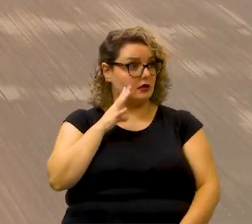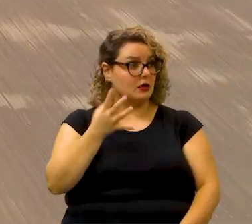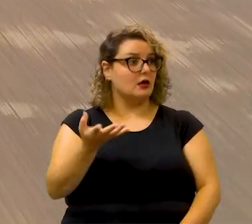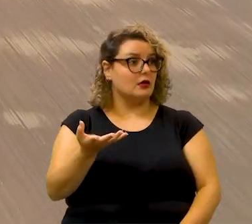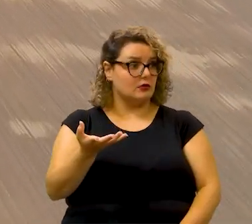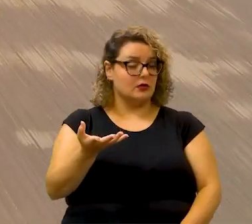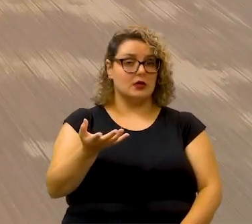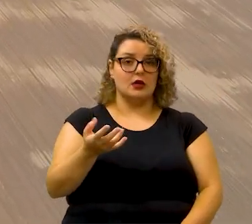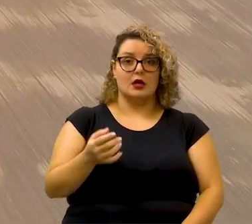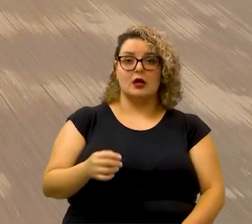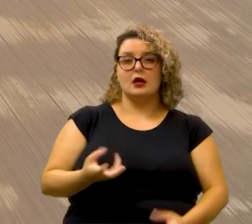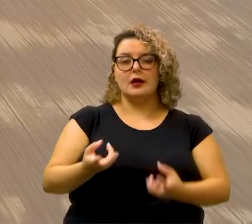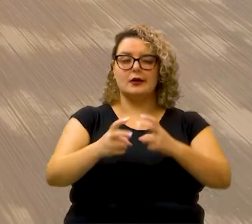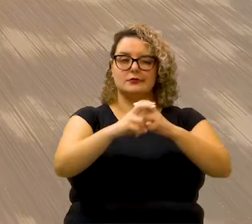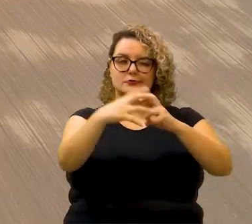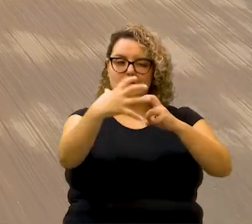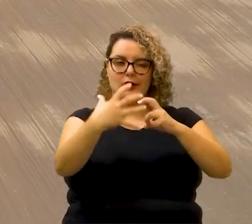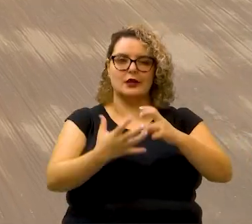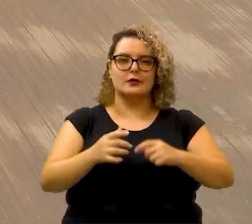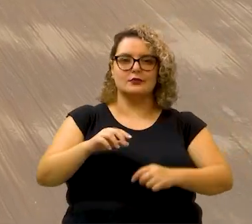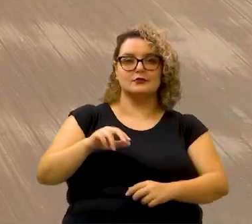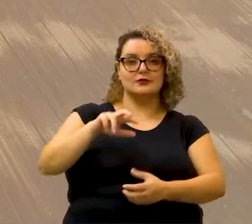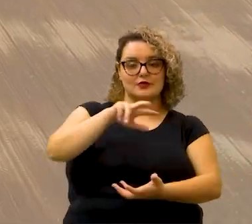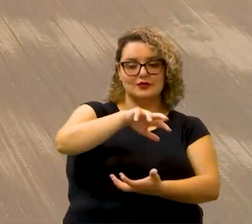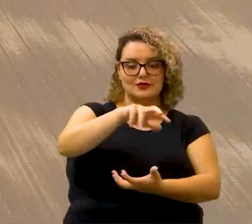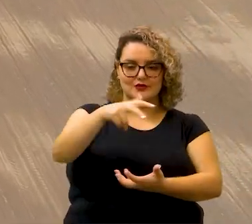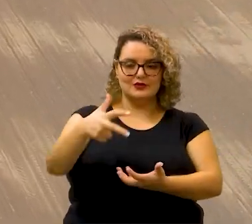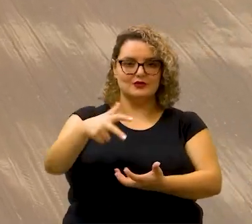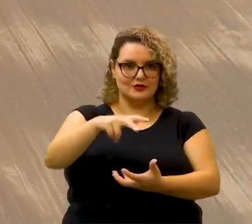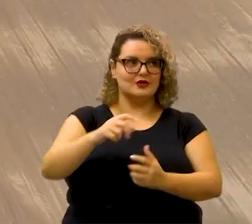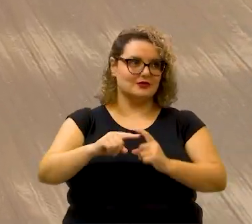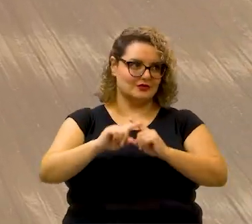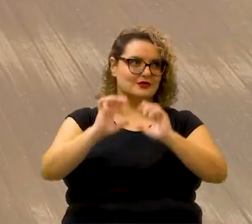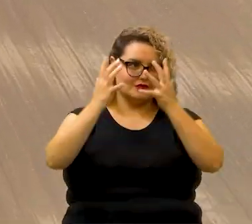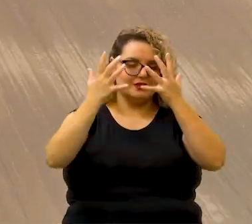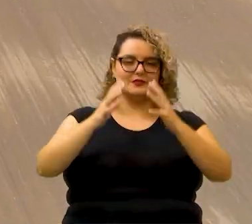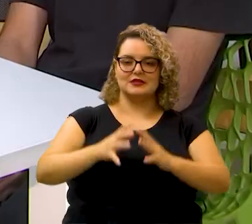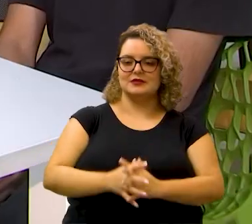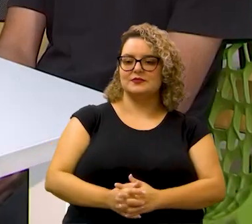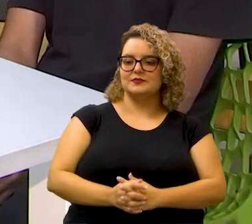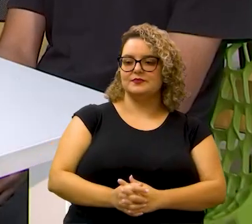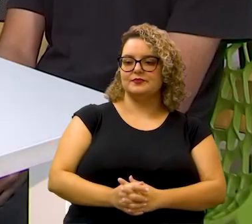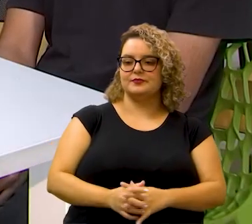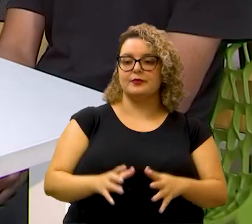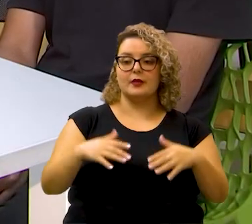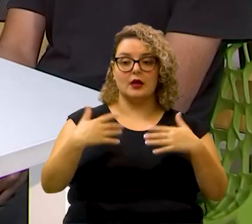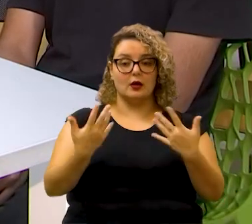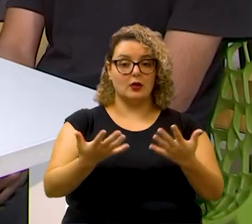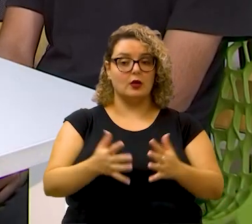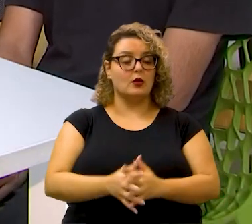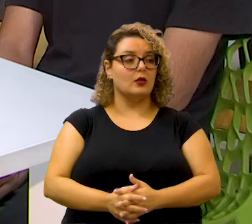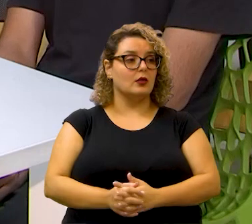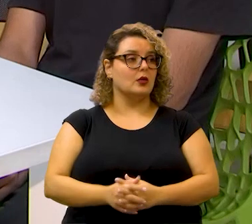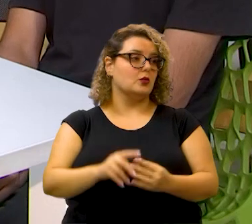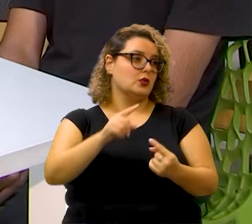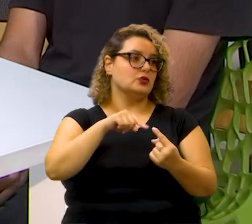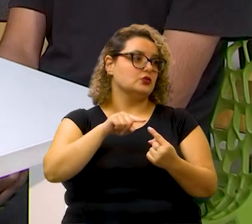legal. É um raio-x meteorológico, né? Podemos dizer isso. Para quais